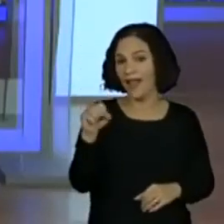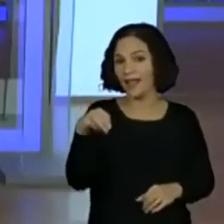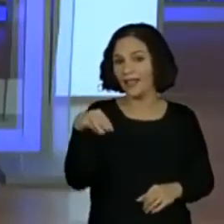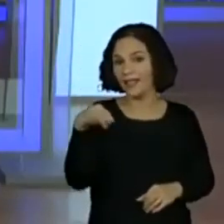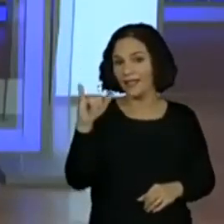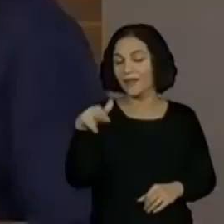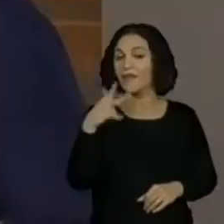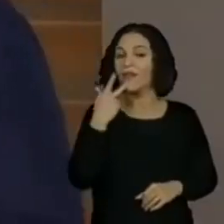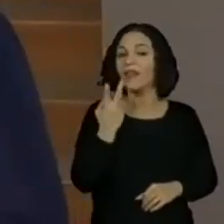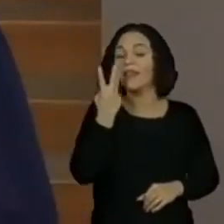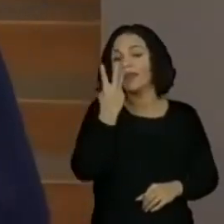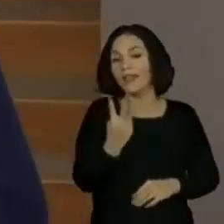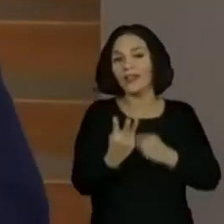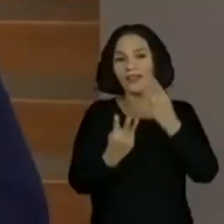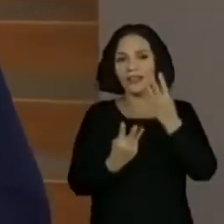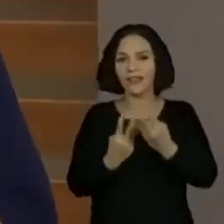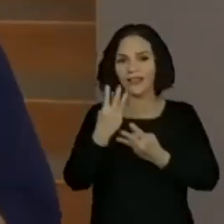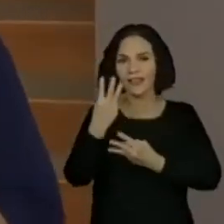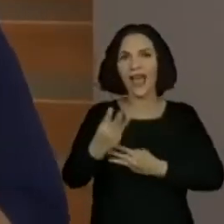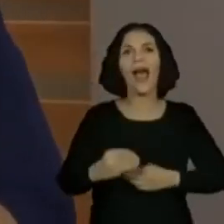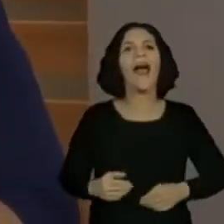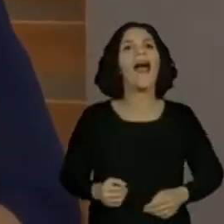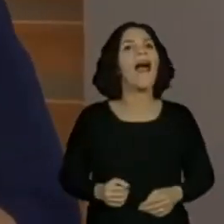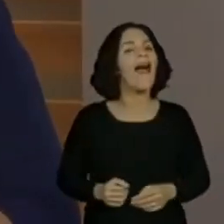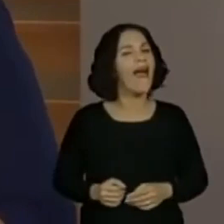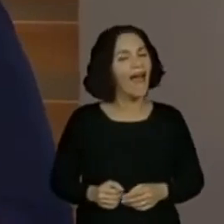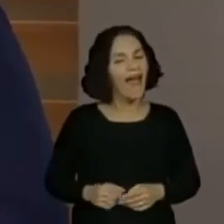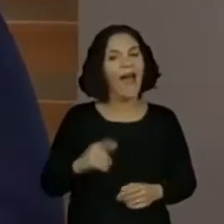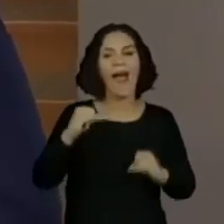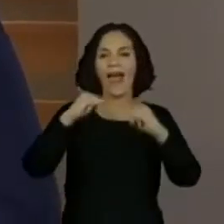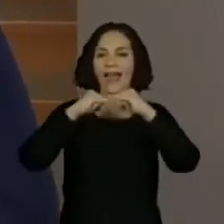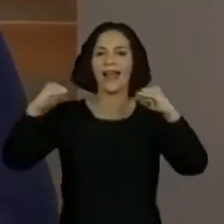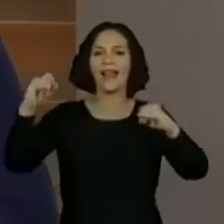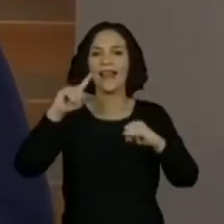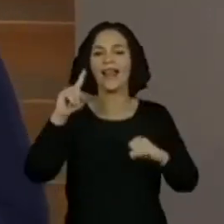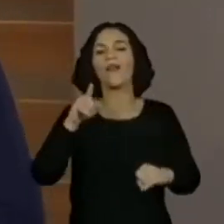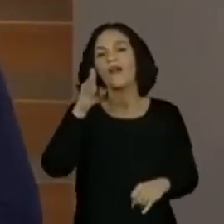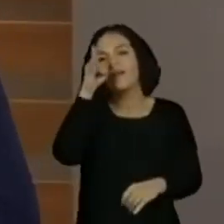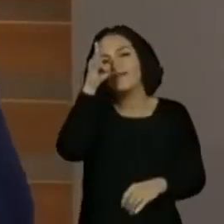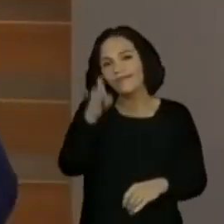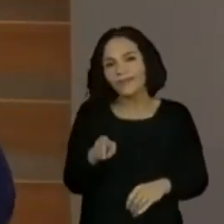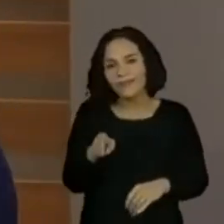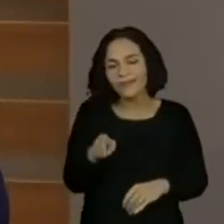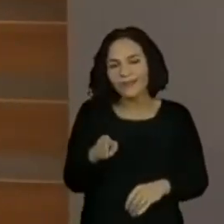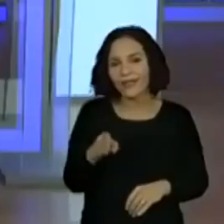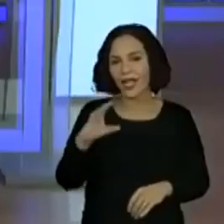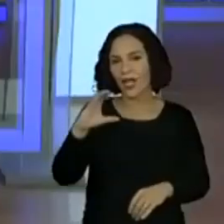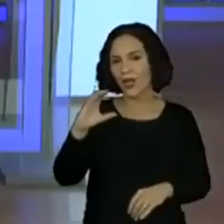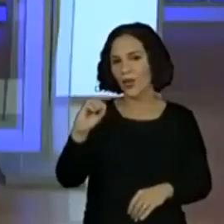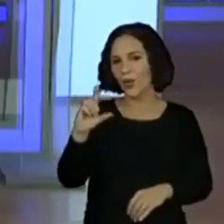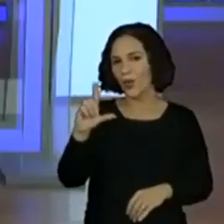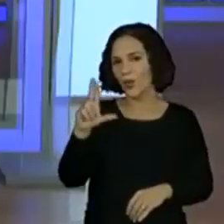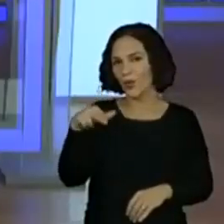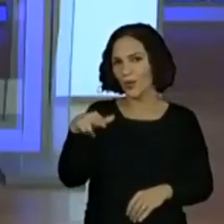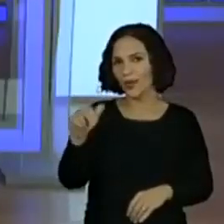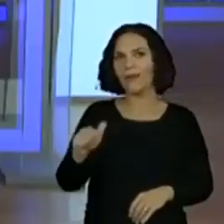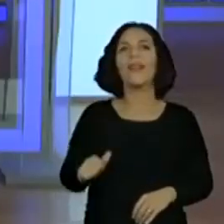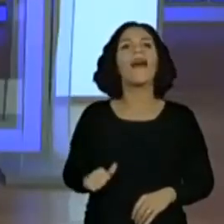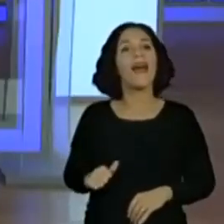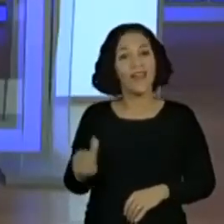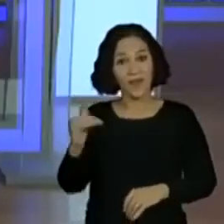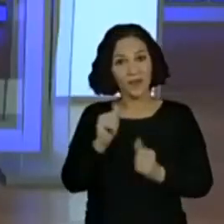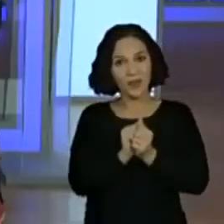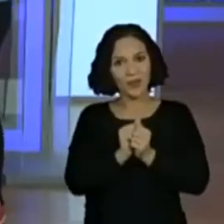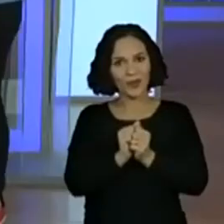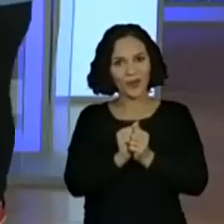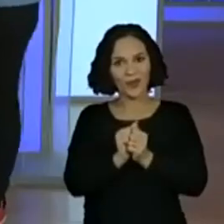3 em 3. Ah, a Yasmin não foi na linha. A Yasmin foi na coluna? Isso, e o Nicolas também. Então, vamos lá